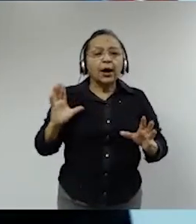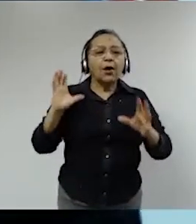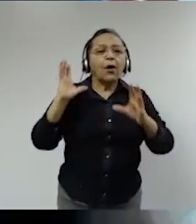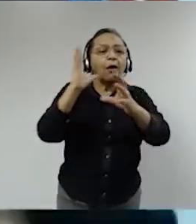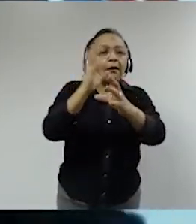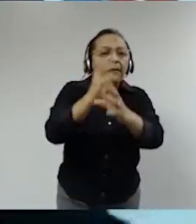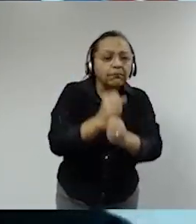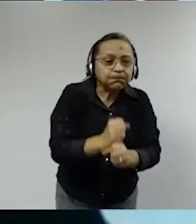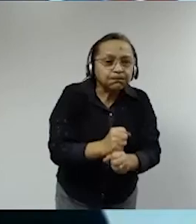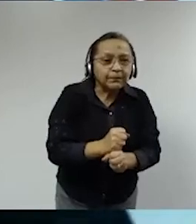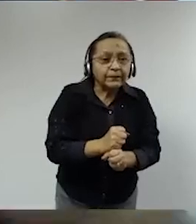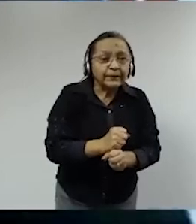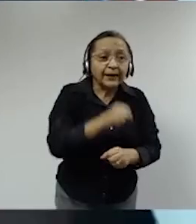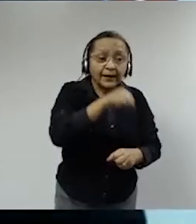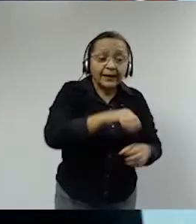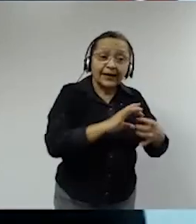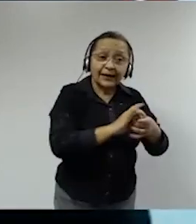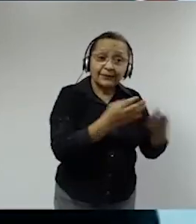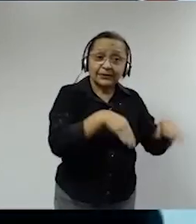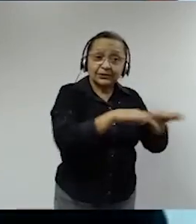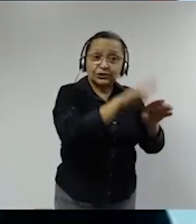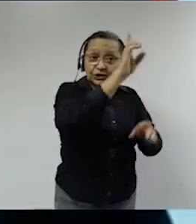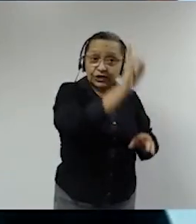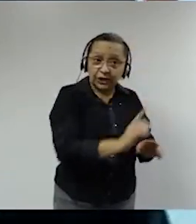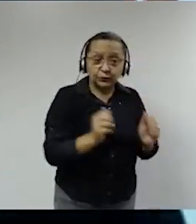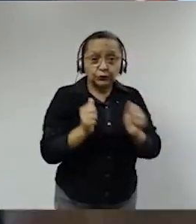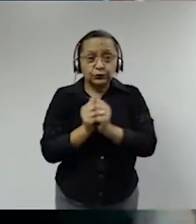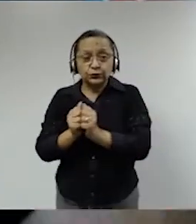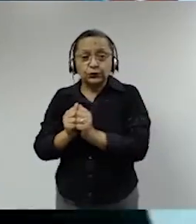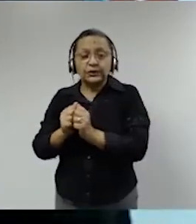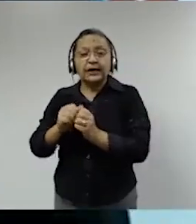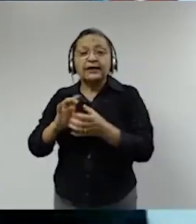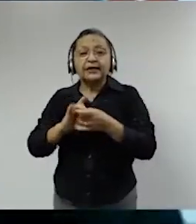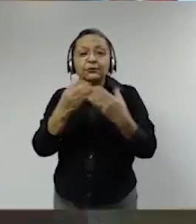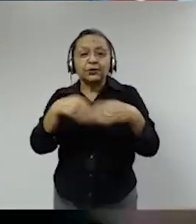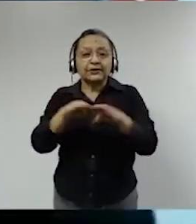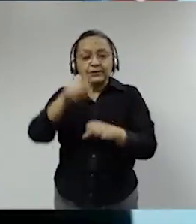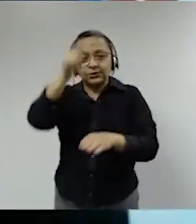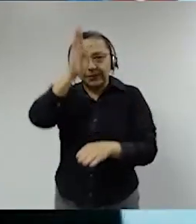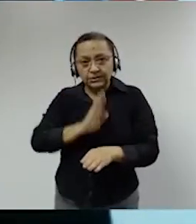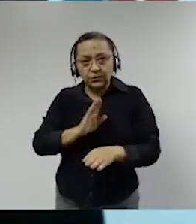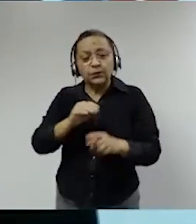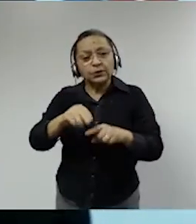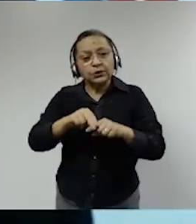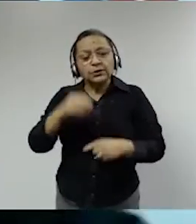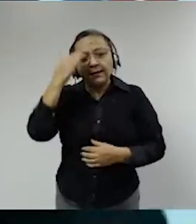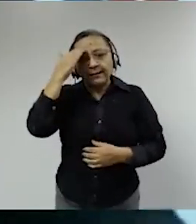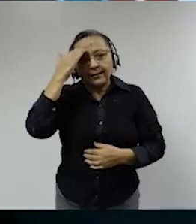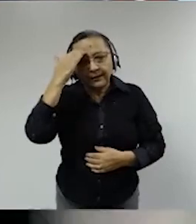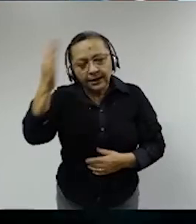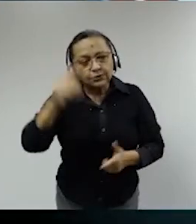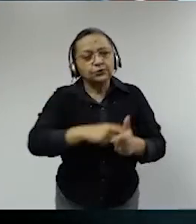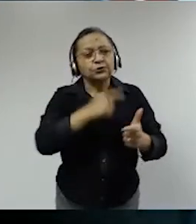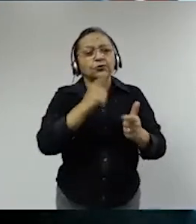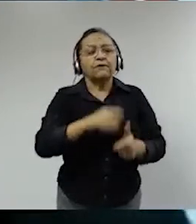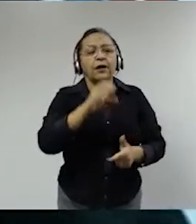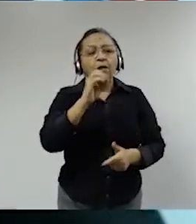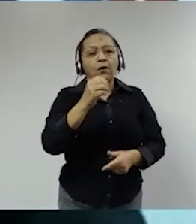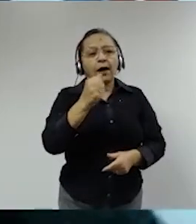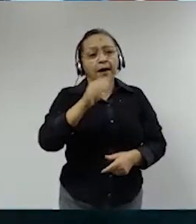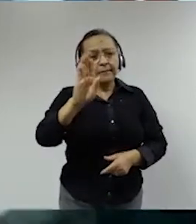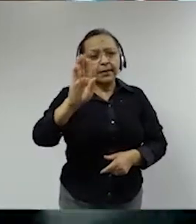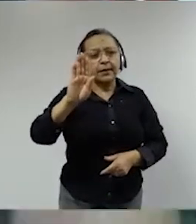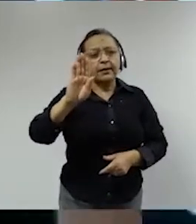consolidar o Estado Democrático de Direito na democracia brasileira. Dito isto, agradeço mais uma vez ao OAB Nacional a